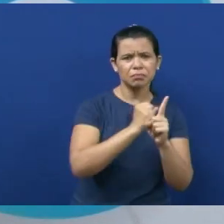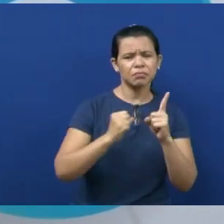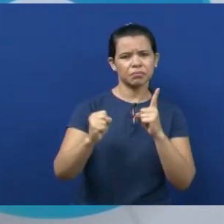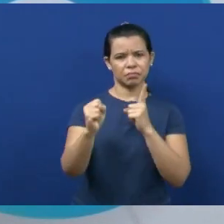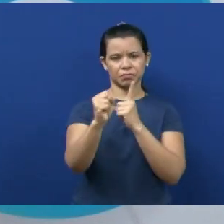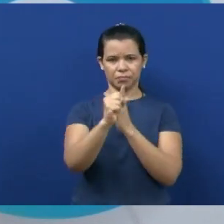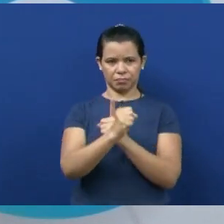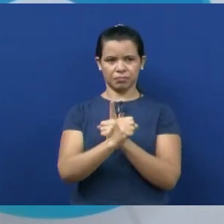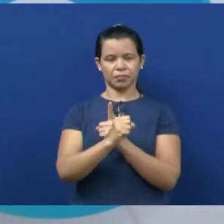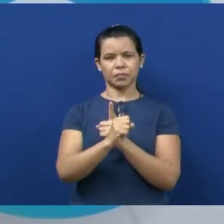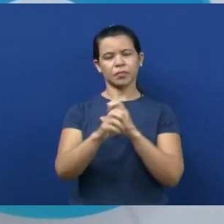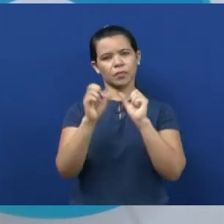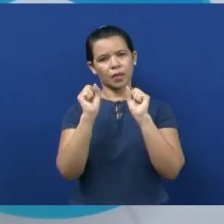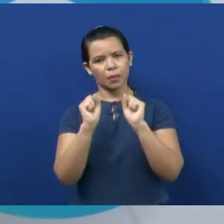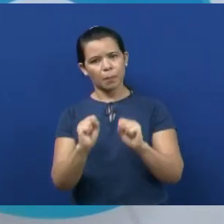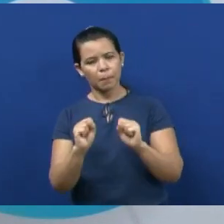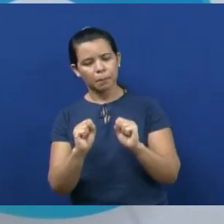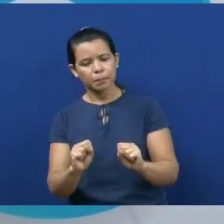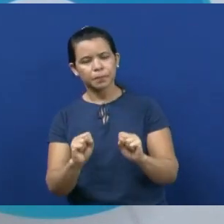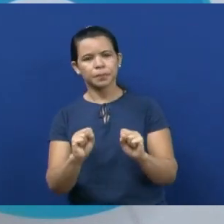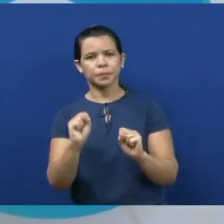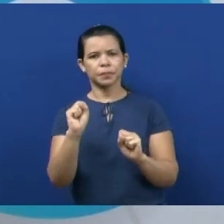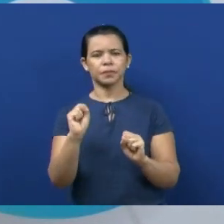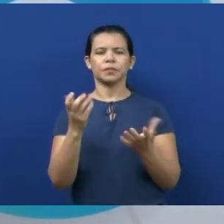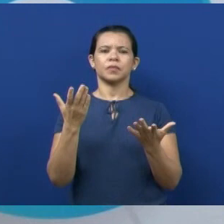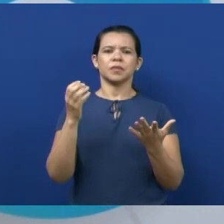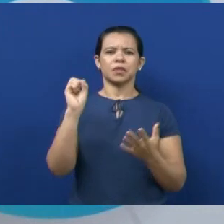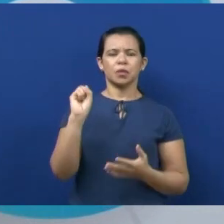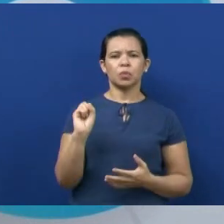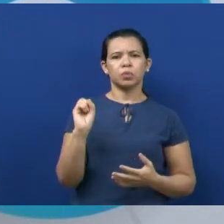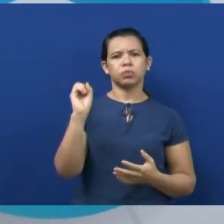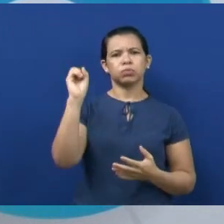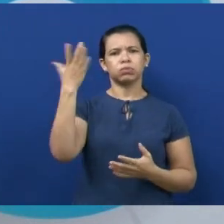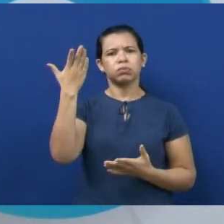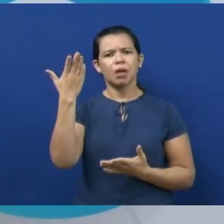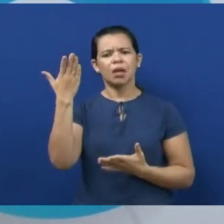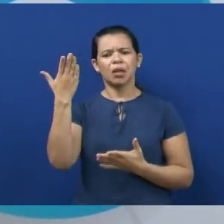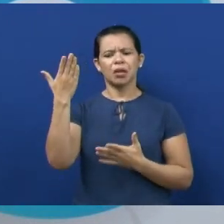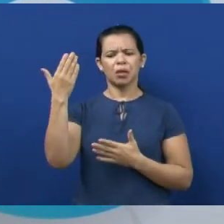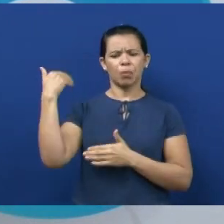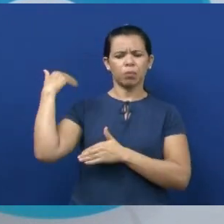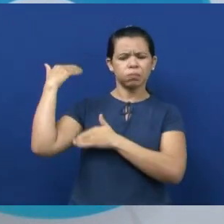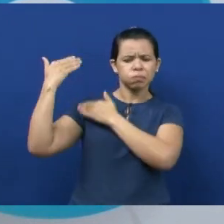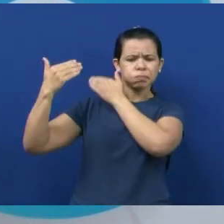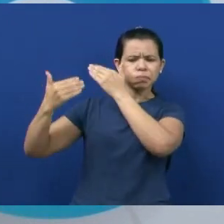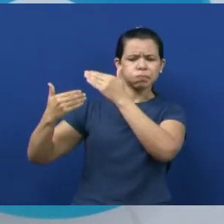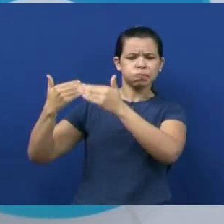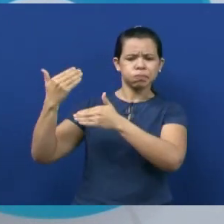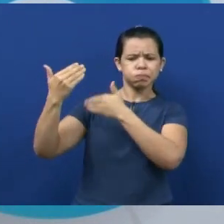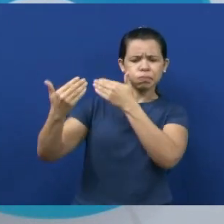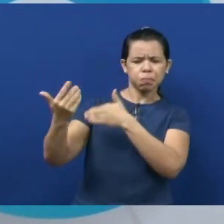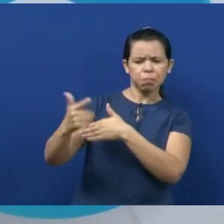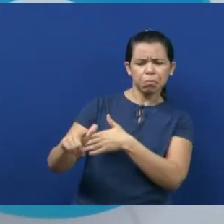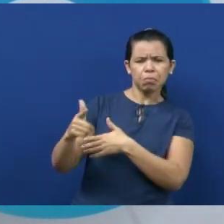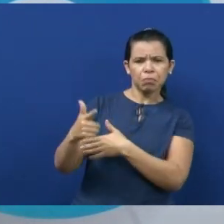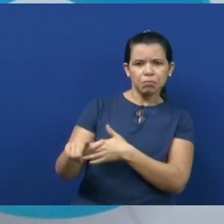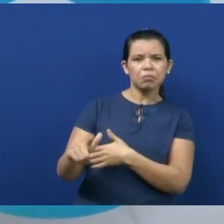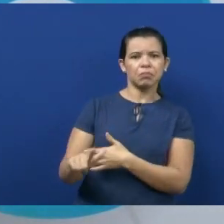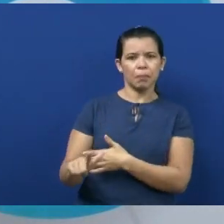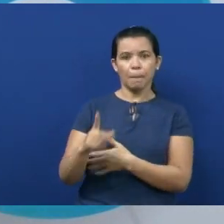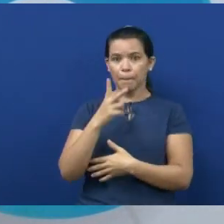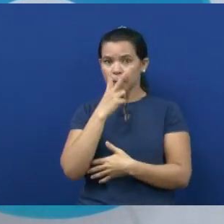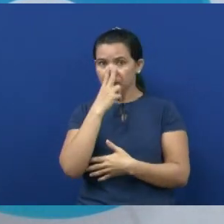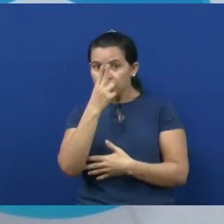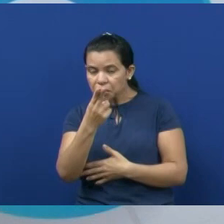que eles acontecem de forma repetitiva, essa forma pode